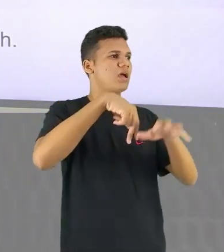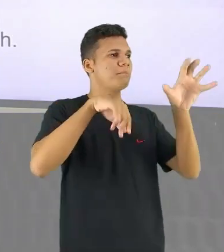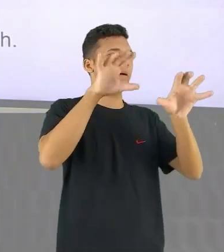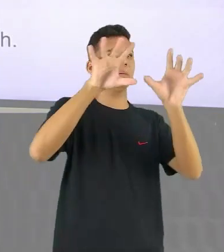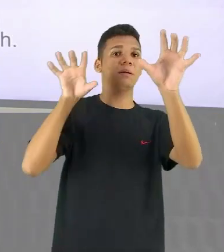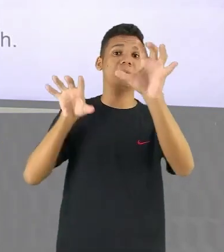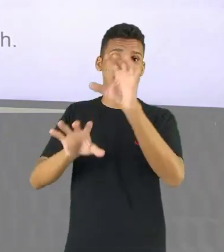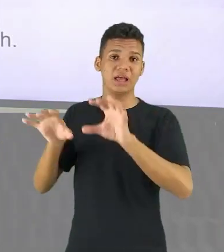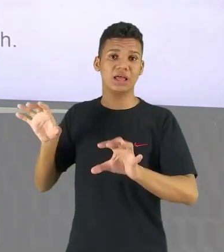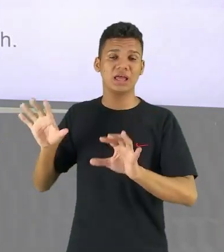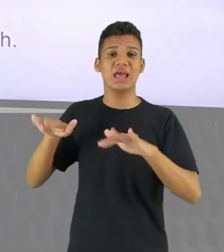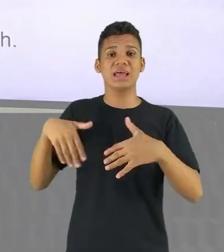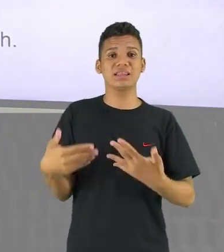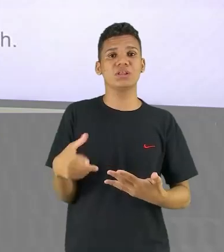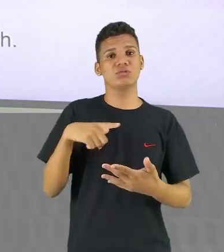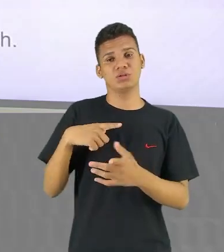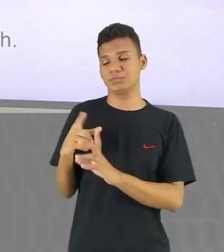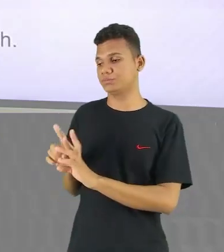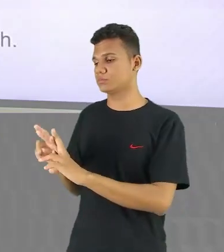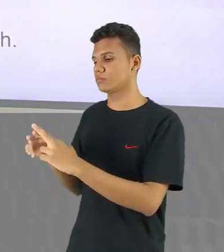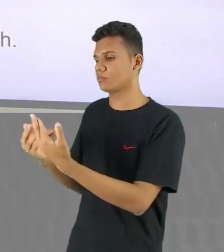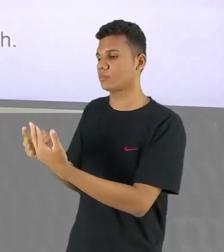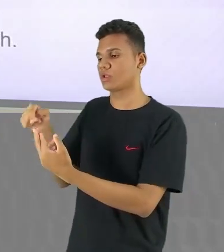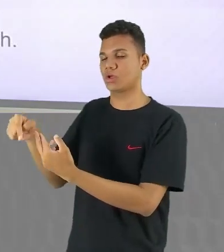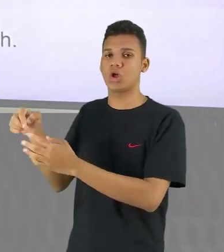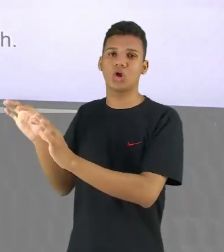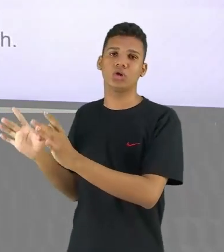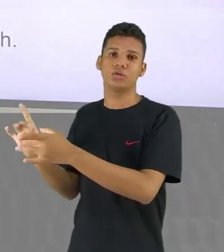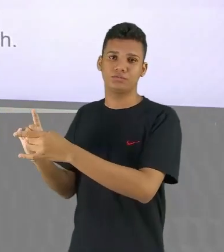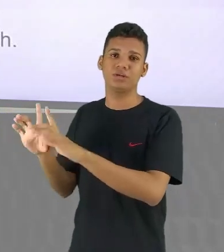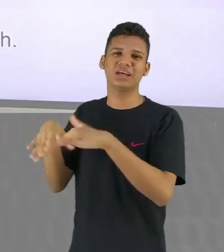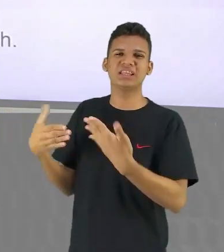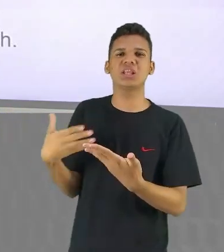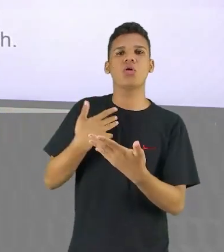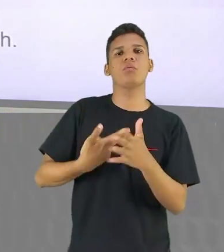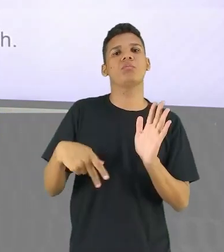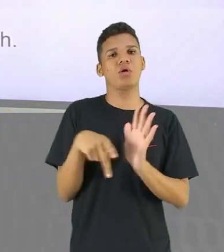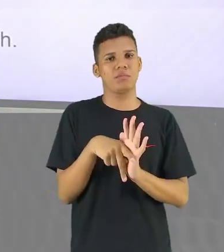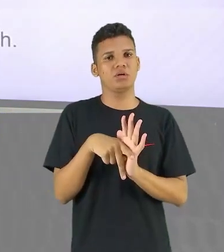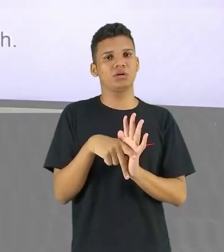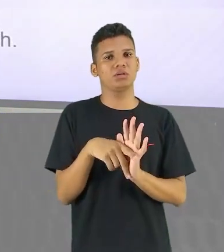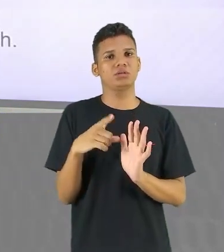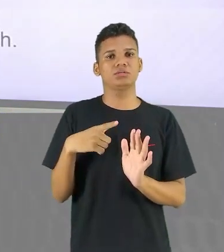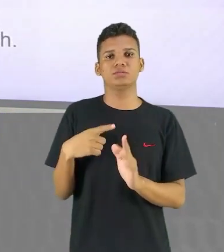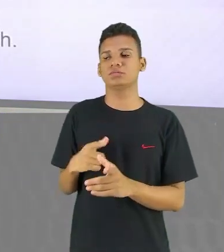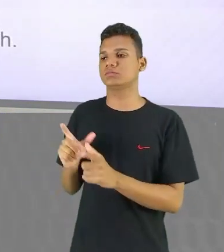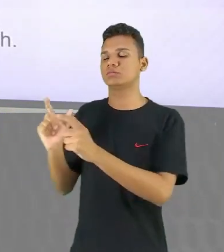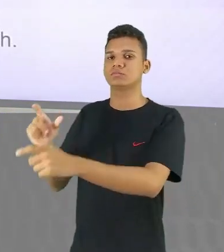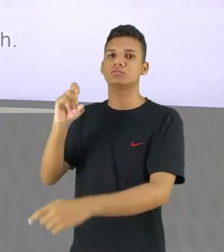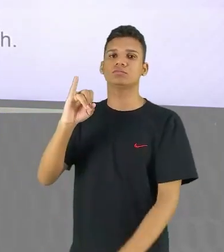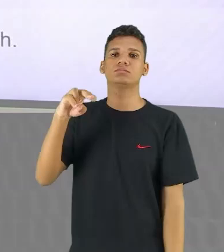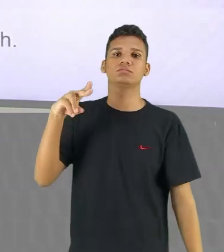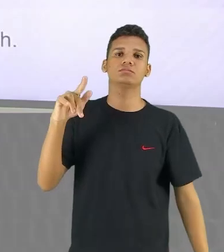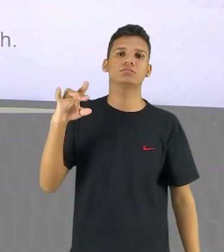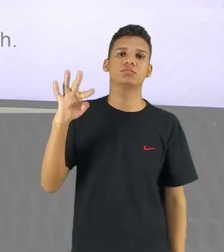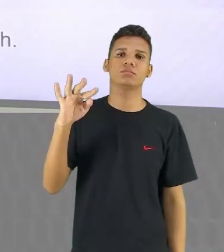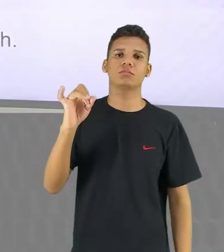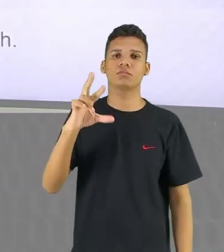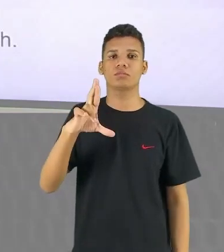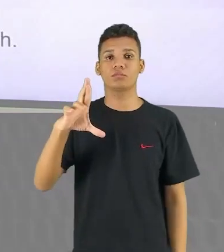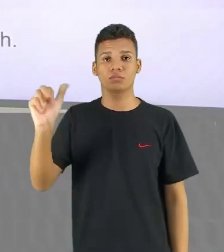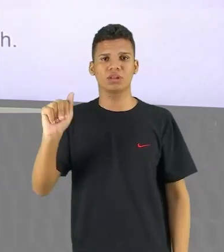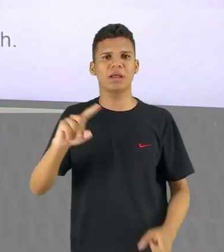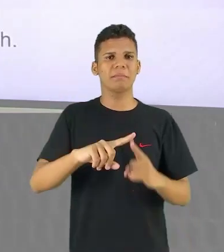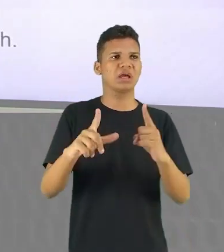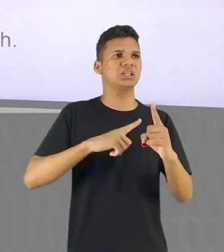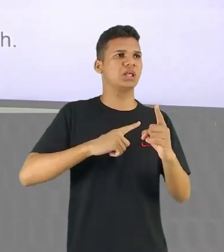a Inglaterra primeiro, depois o Reino Unido como bloco, a Inglaterra foi um país que teve grandes navegadores, que